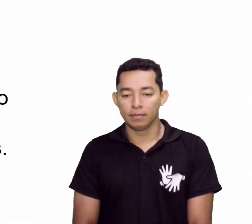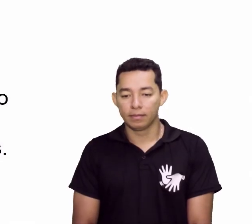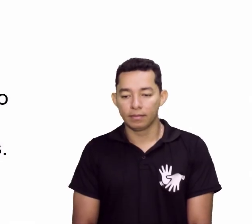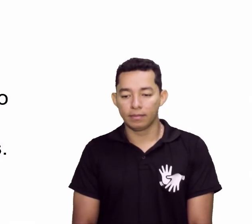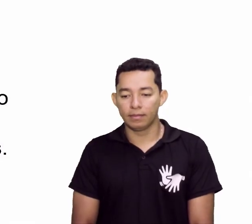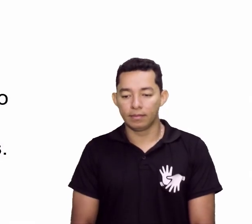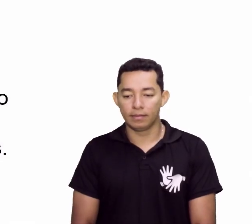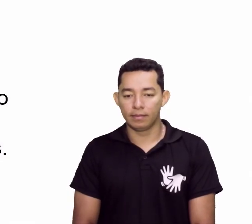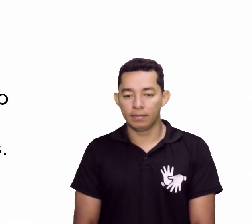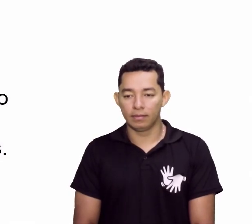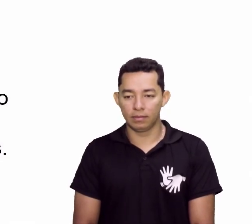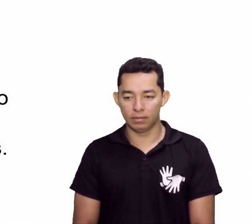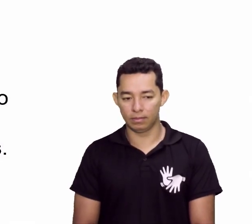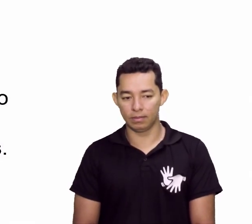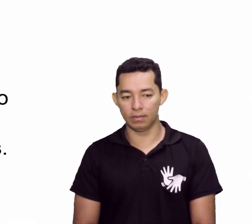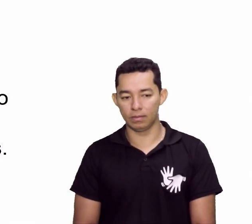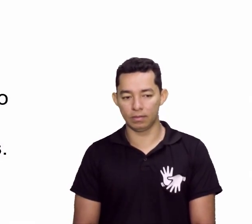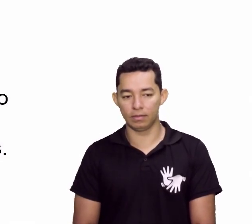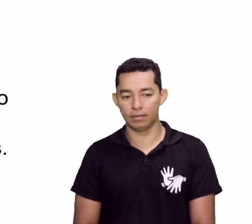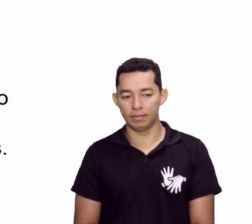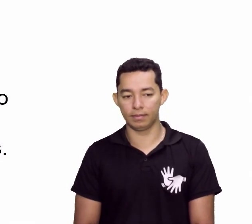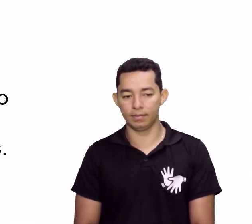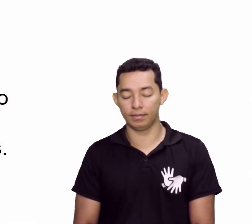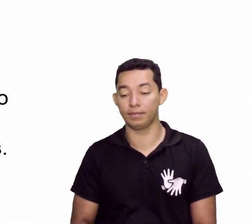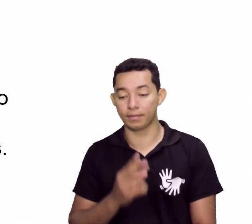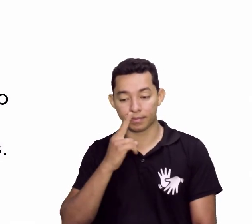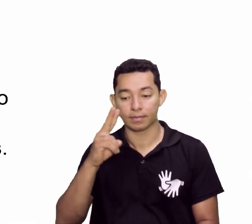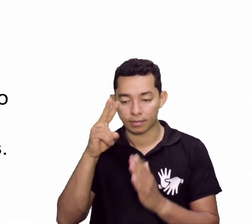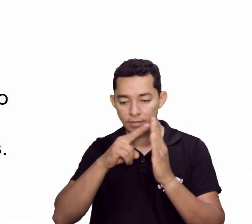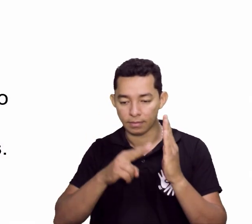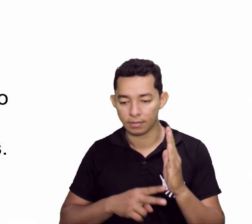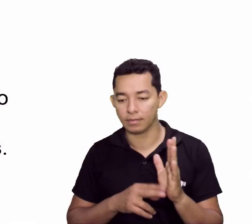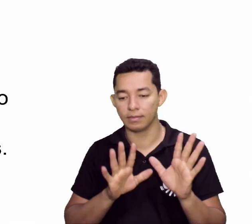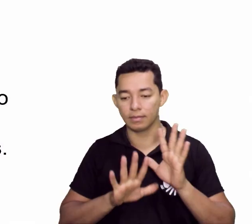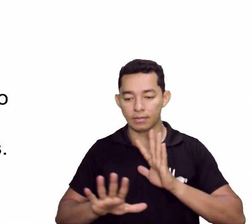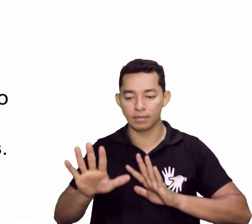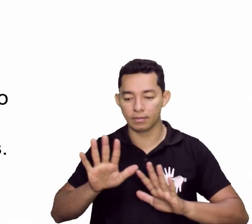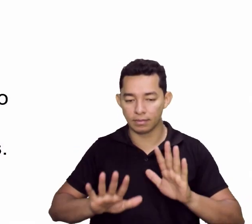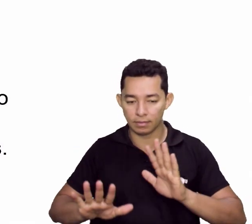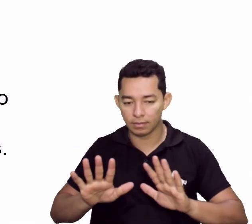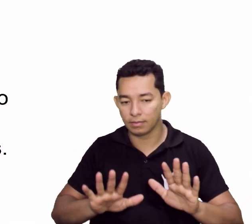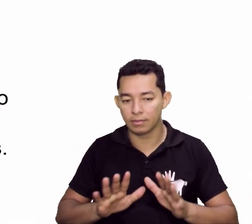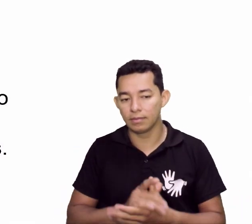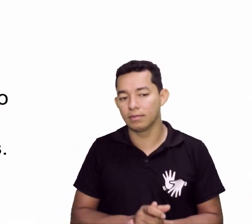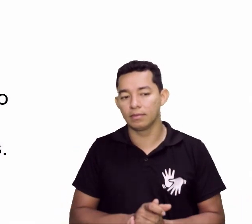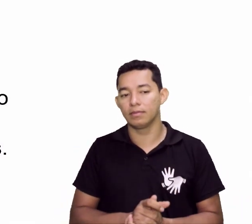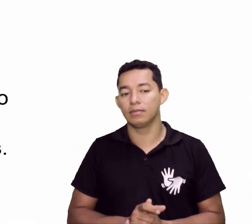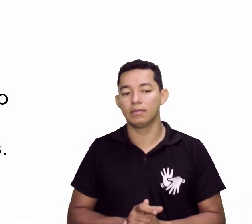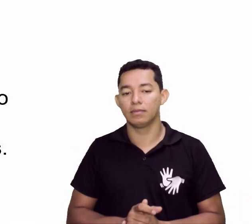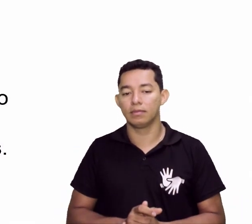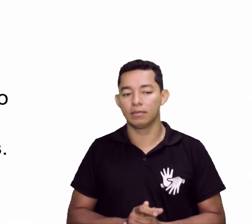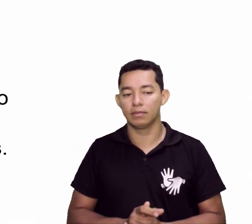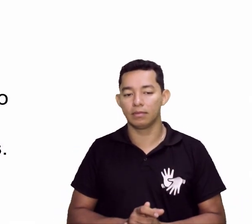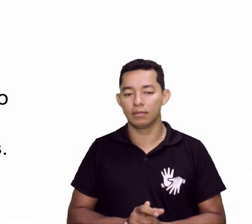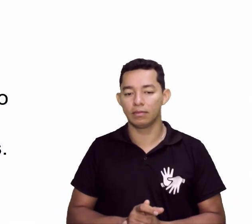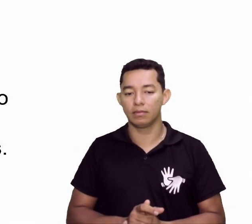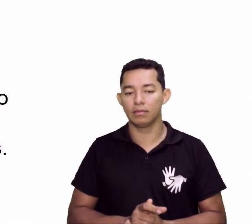Roberto. Então, vamos lá. Então, você vai ler com muito cuidado, né? Letra aqui, cenas do